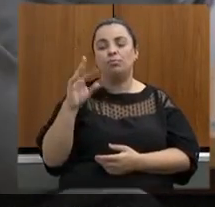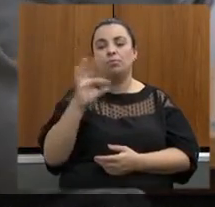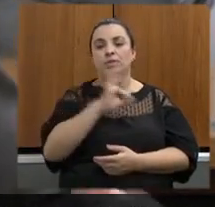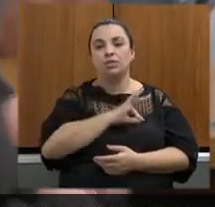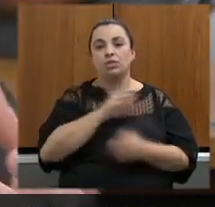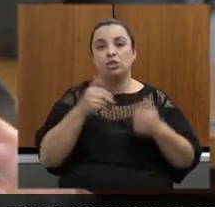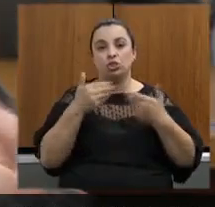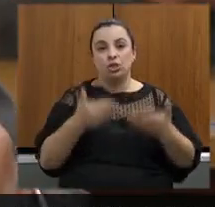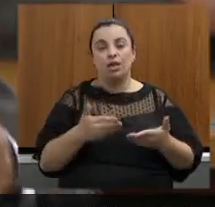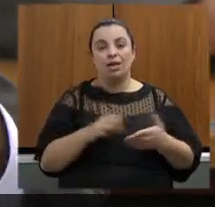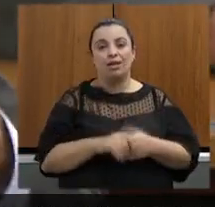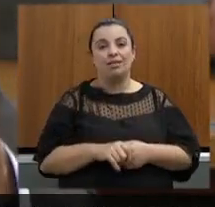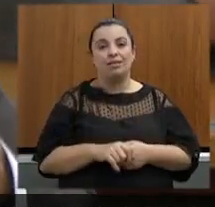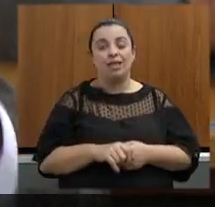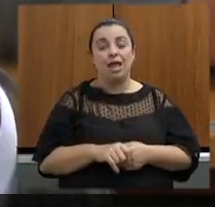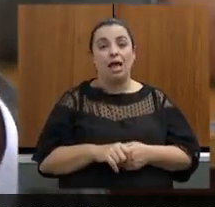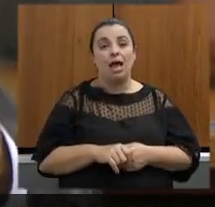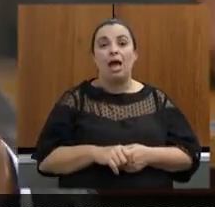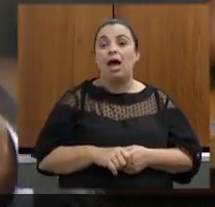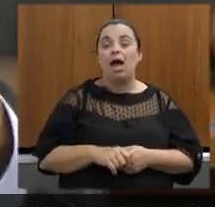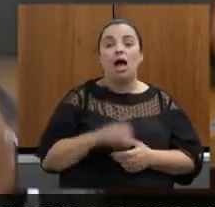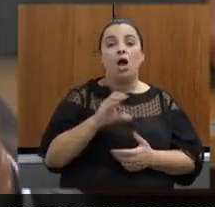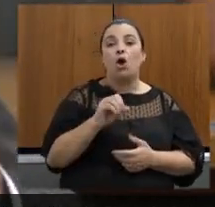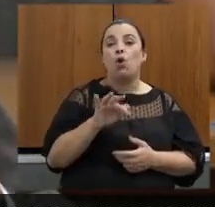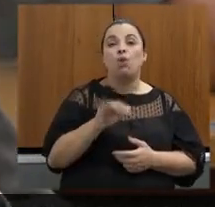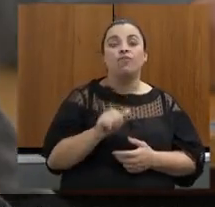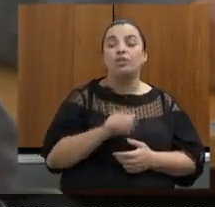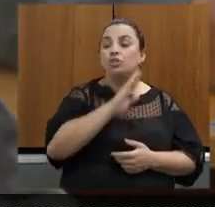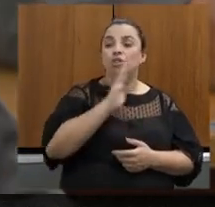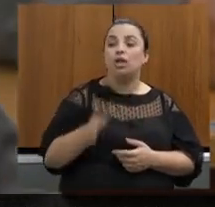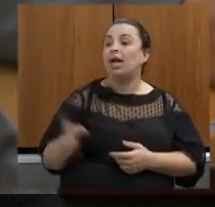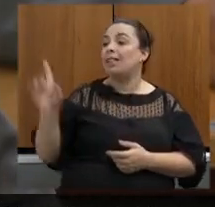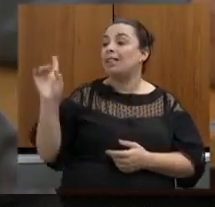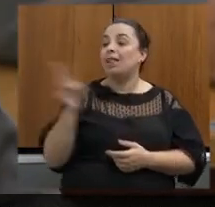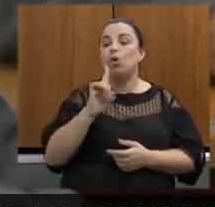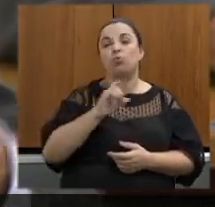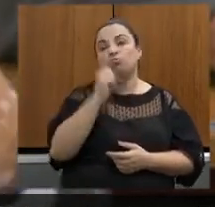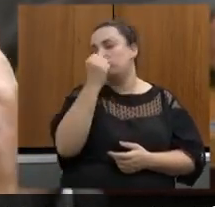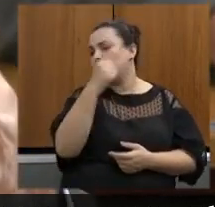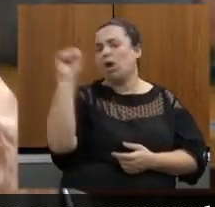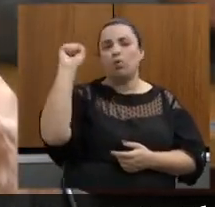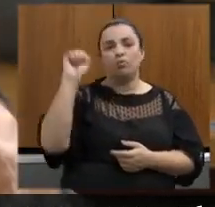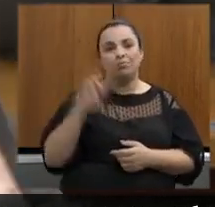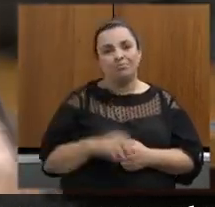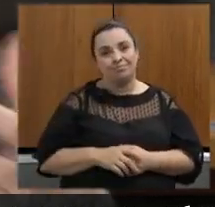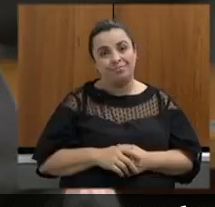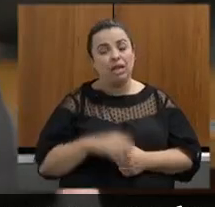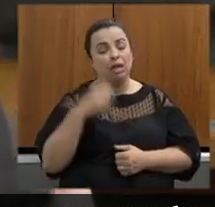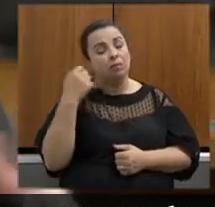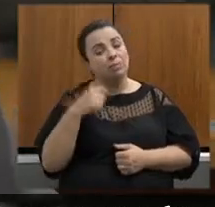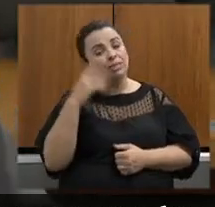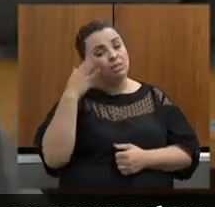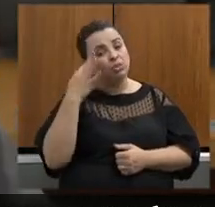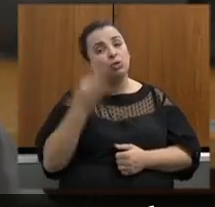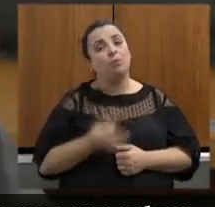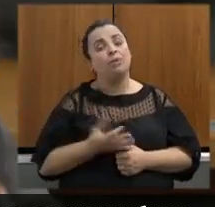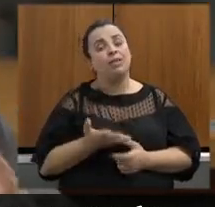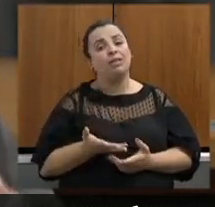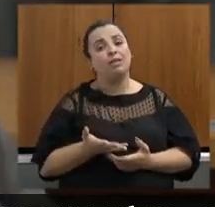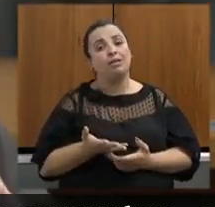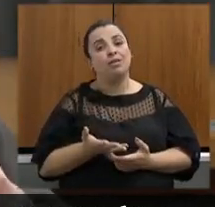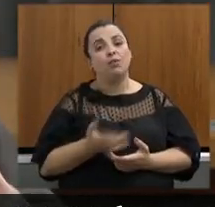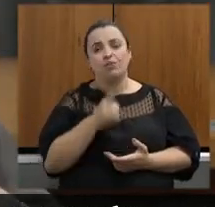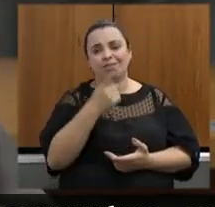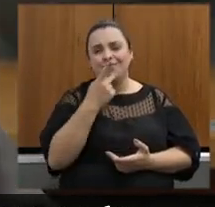tão é necessário entender a complexidade a senhora fala muito bem do ponto de